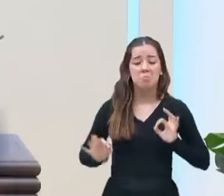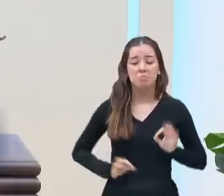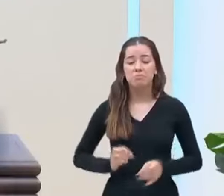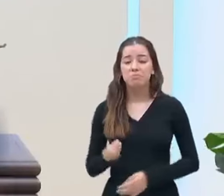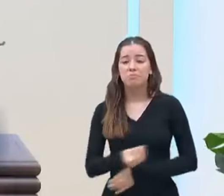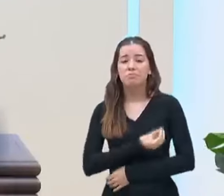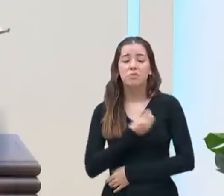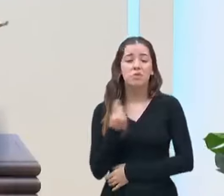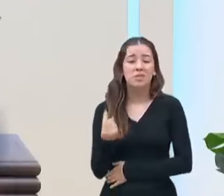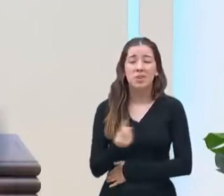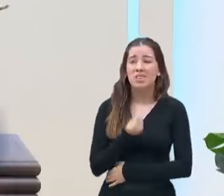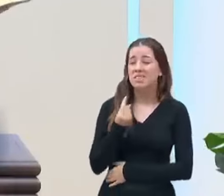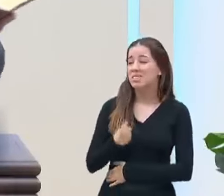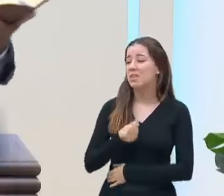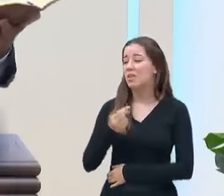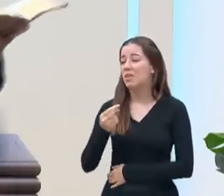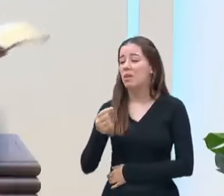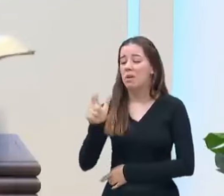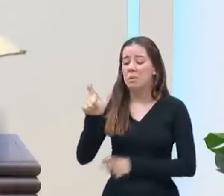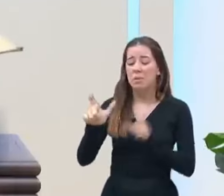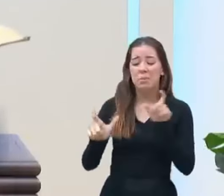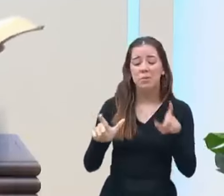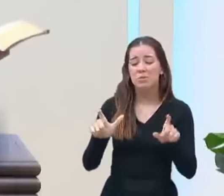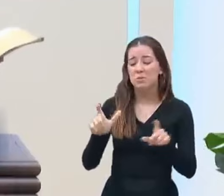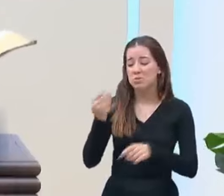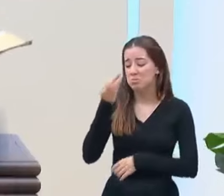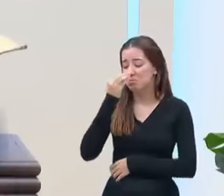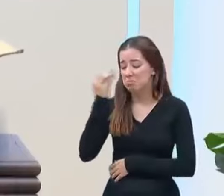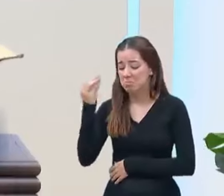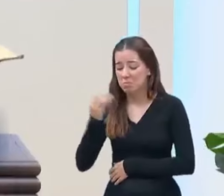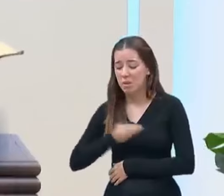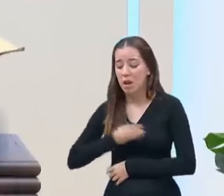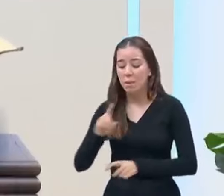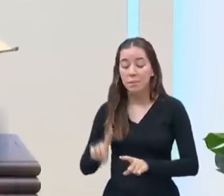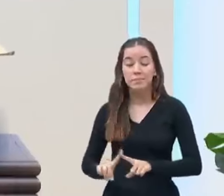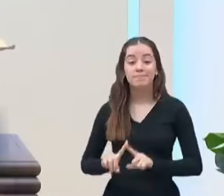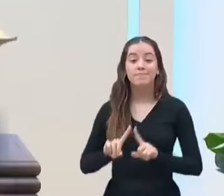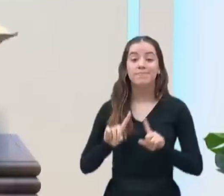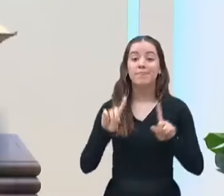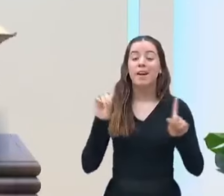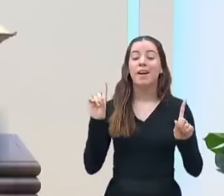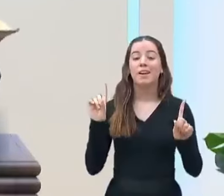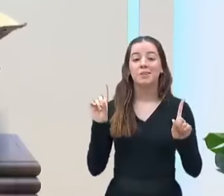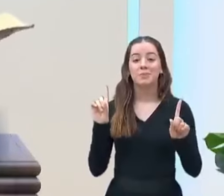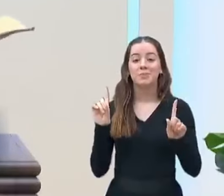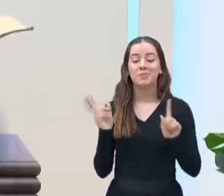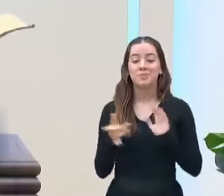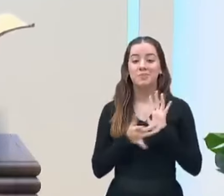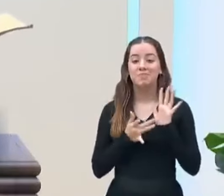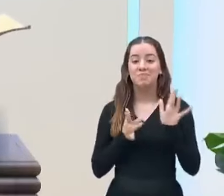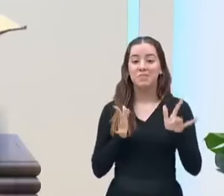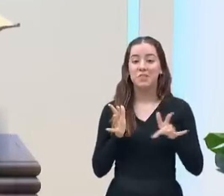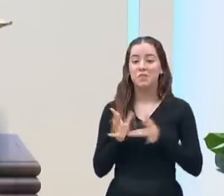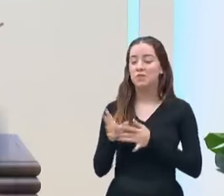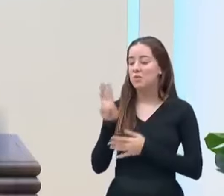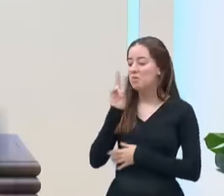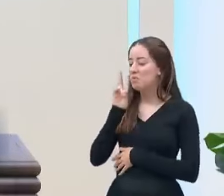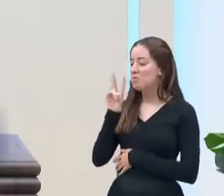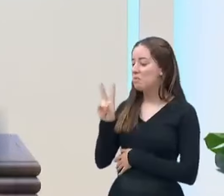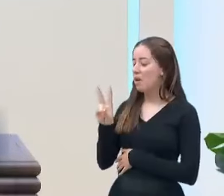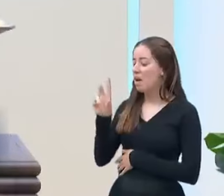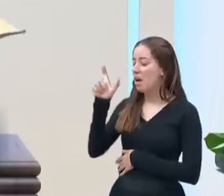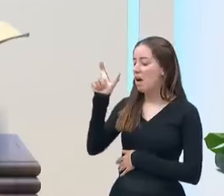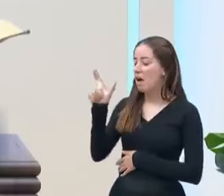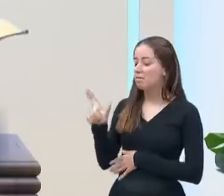um desprezo, não tem relação social com ninguém. Mas Jesus, quando o homem se humilha,